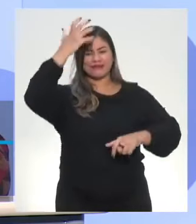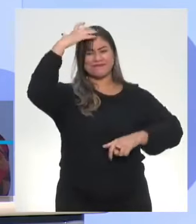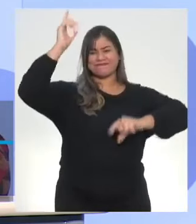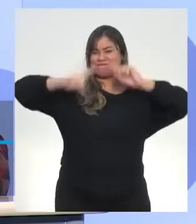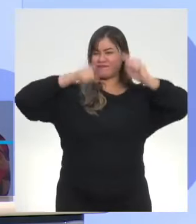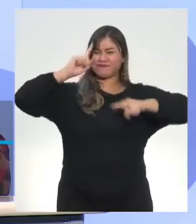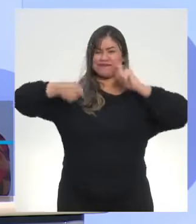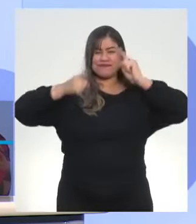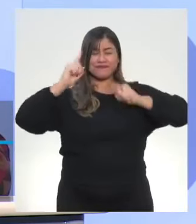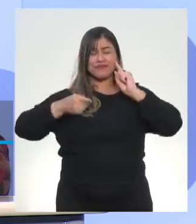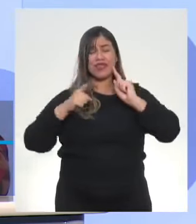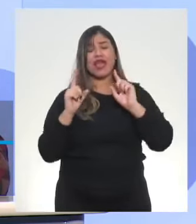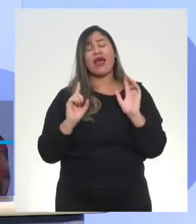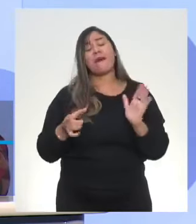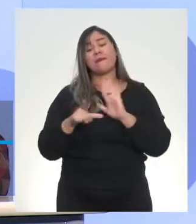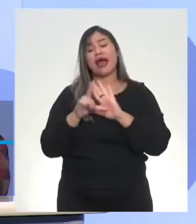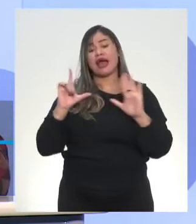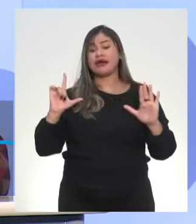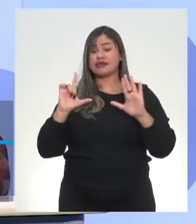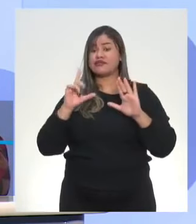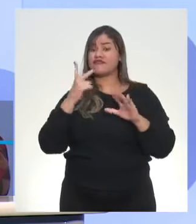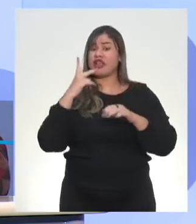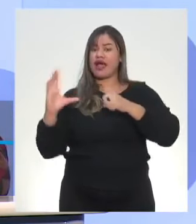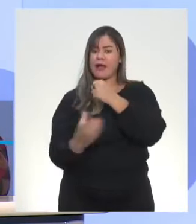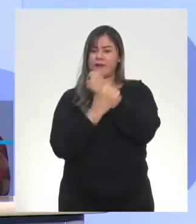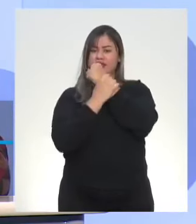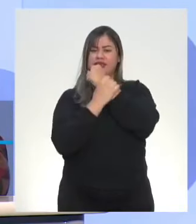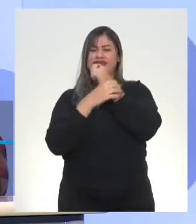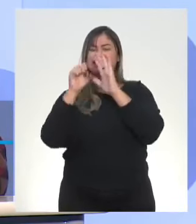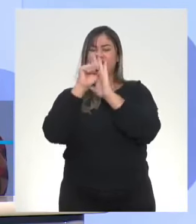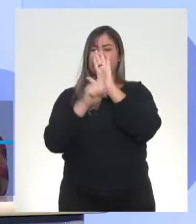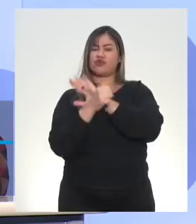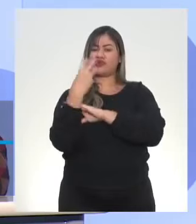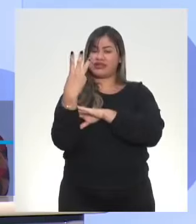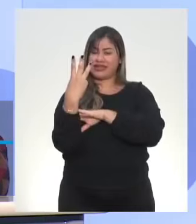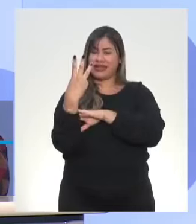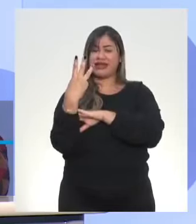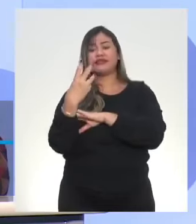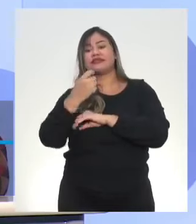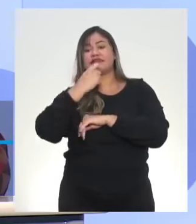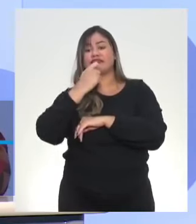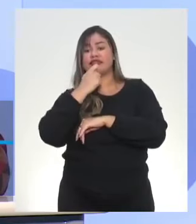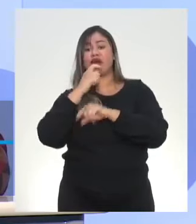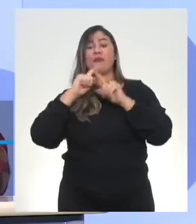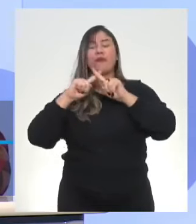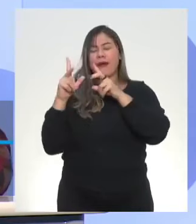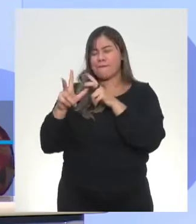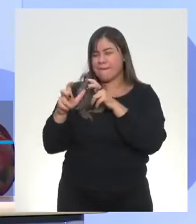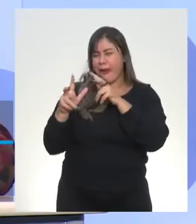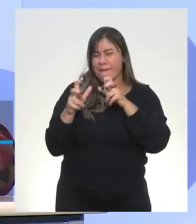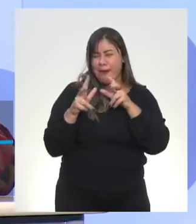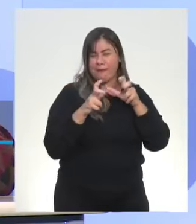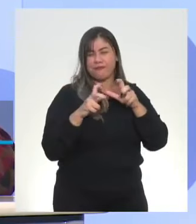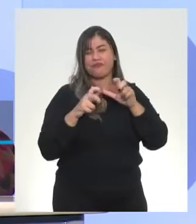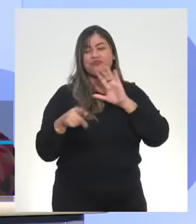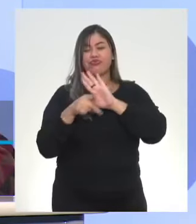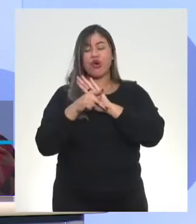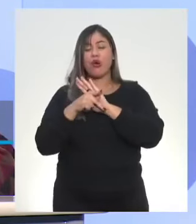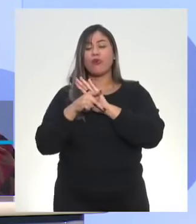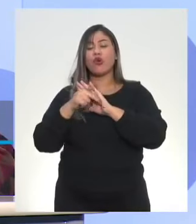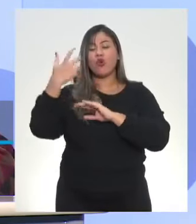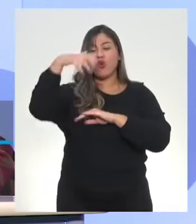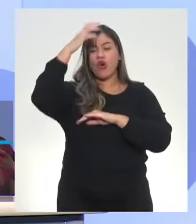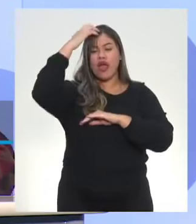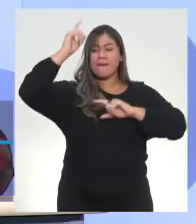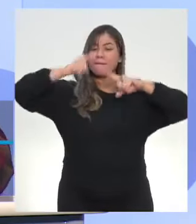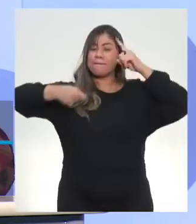é muito cedo para a gente falar em absolutismo aqui no século XIII, mas a gente já consegue perceber esse movimento de centralização na figura